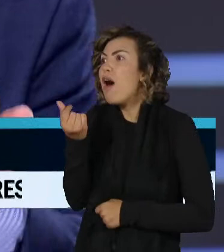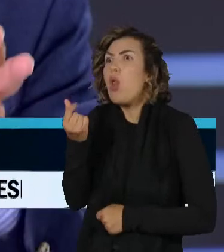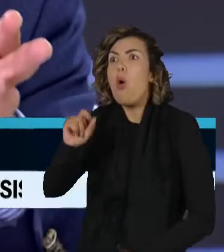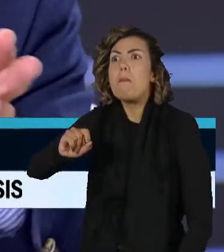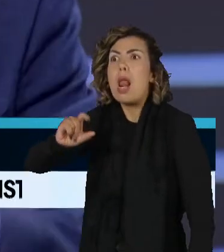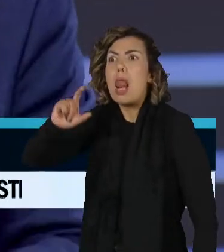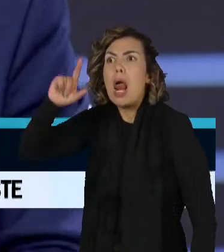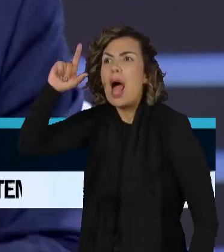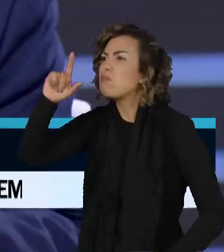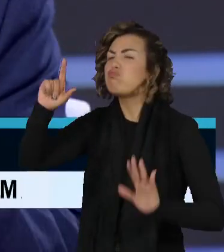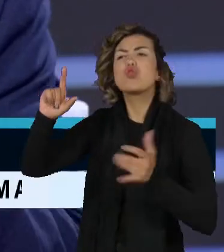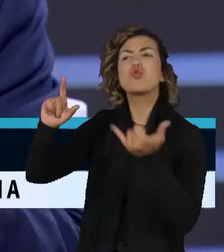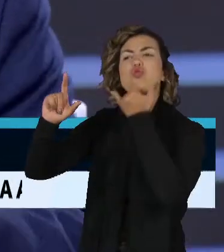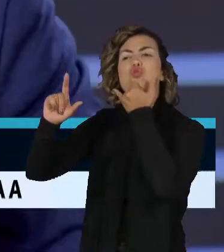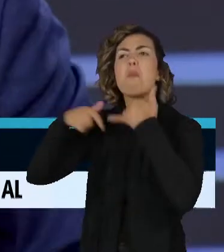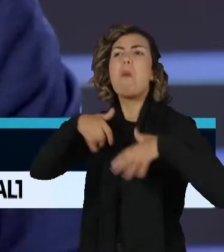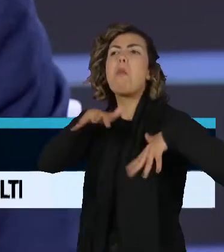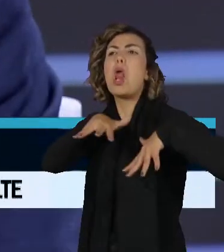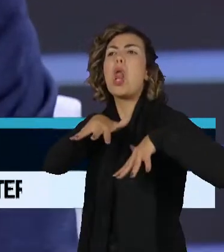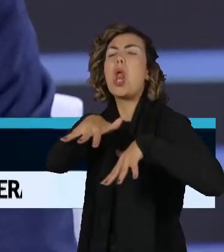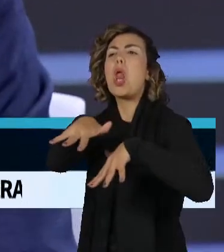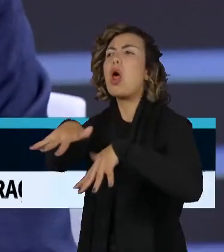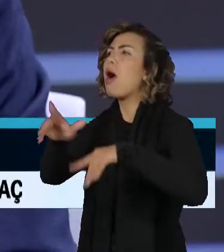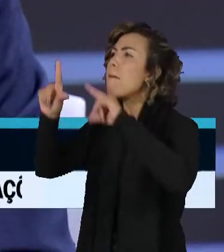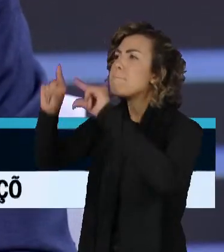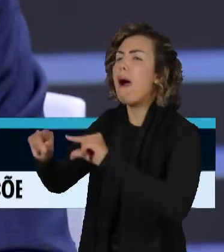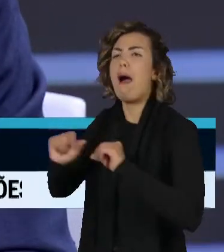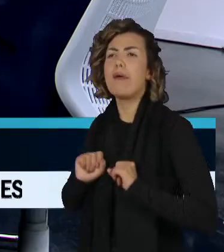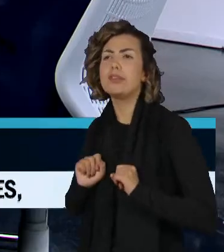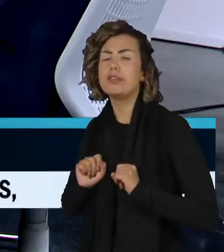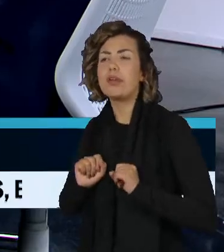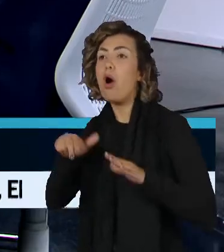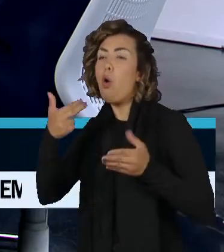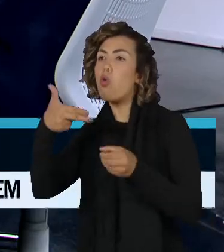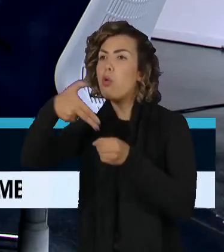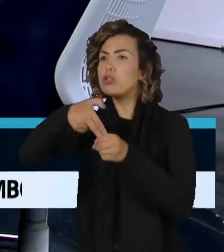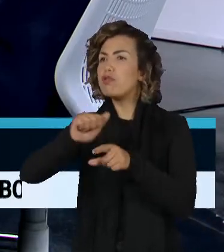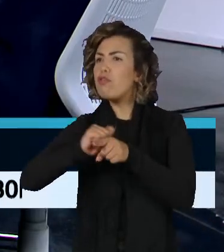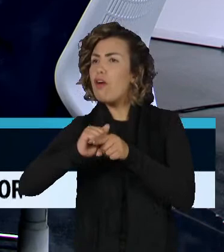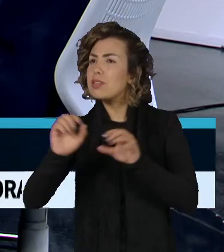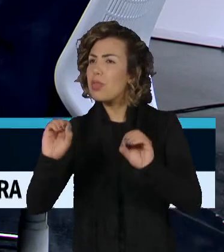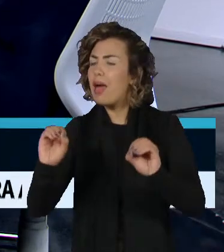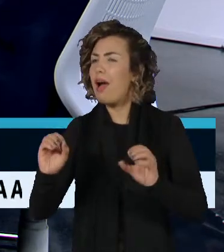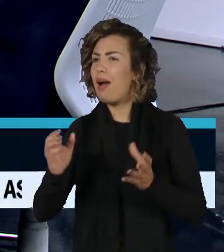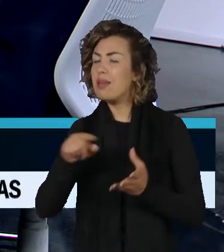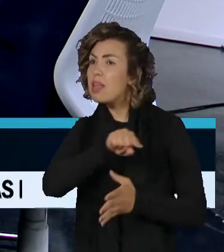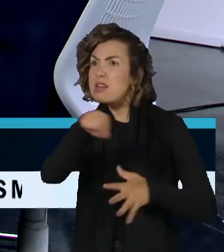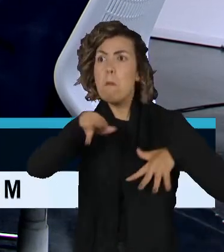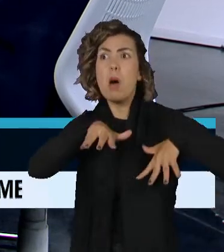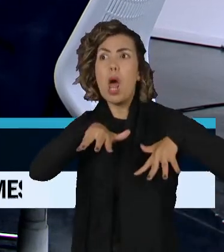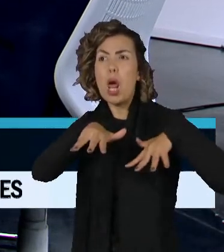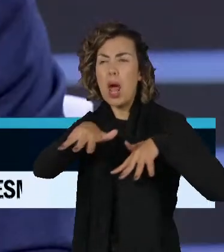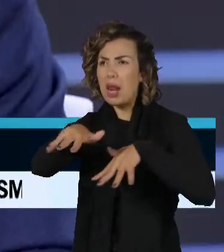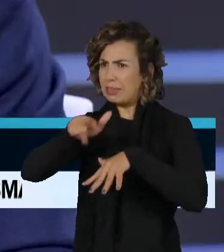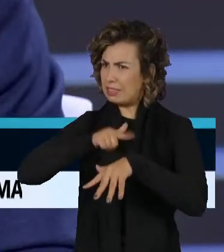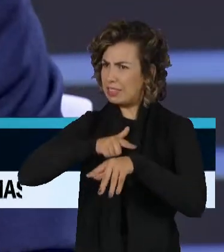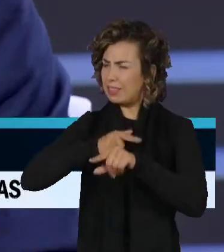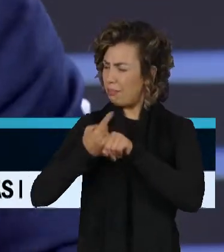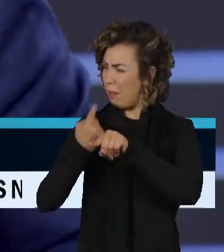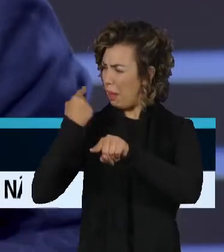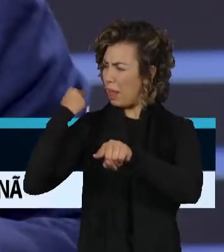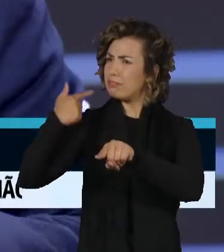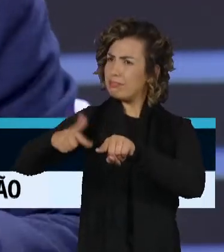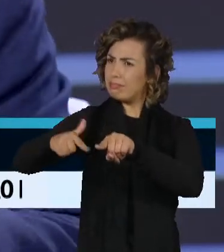estimular combustíveis não fósseis, quer dizer, tudo isso gerou uma sucessão de manifestações e que